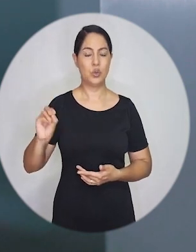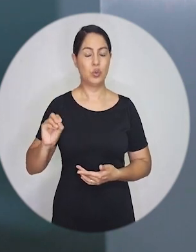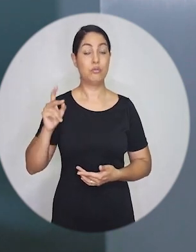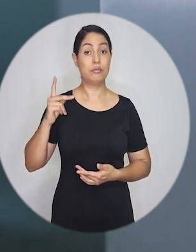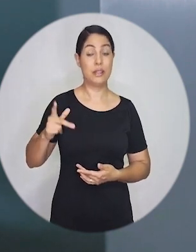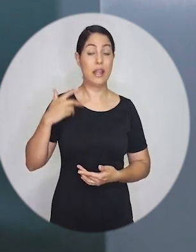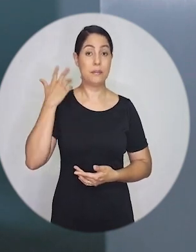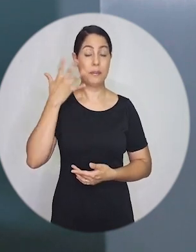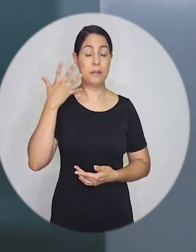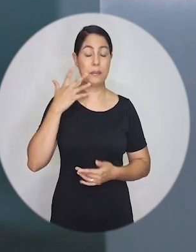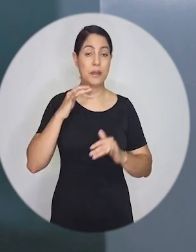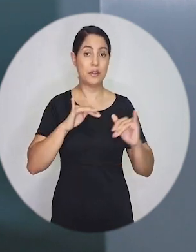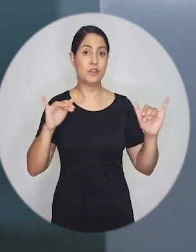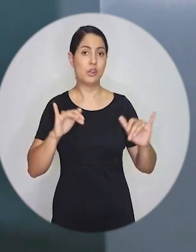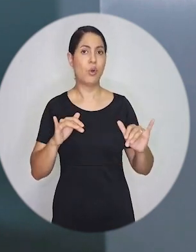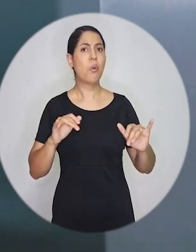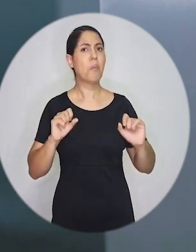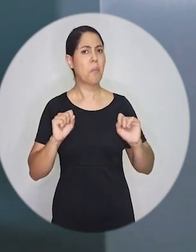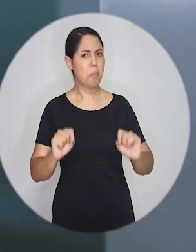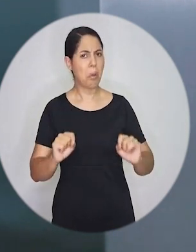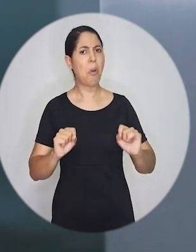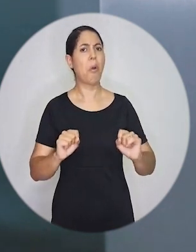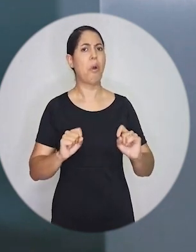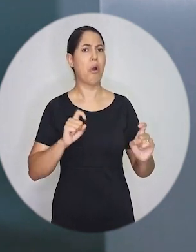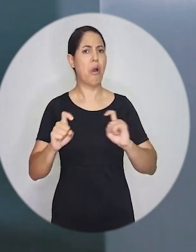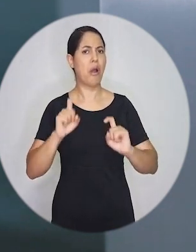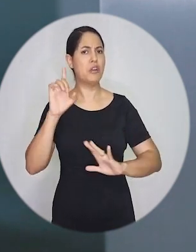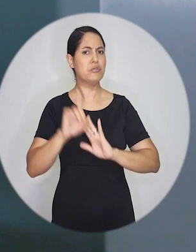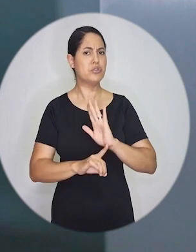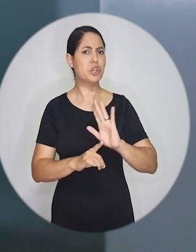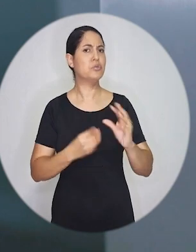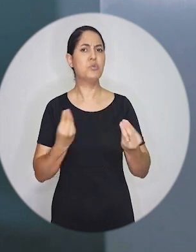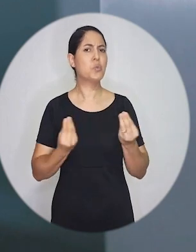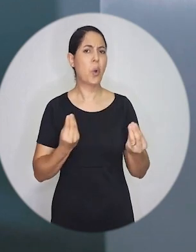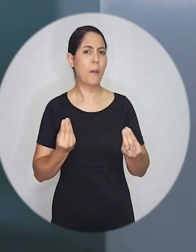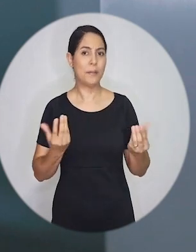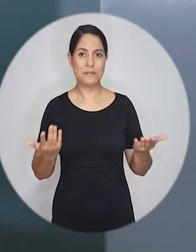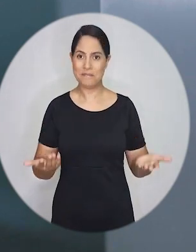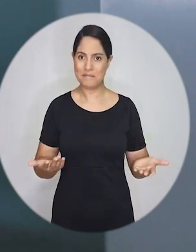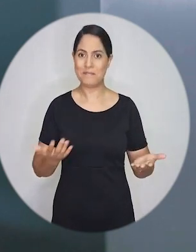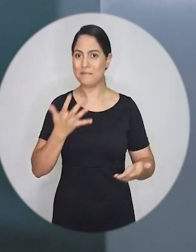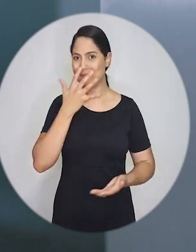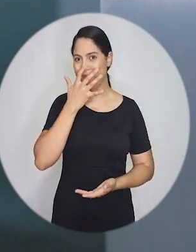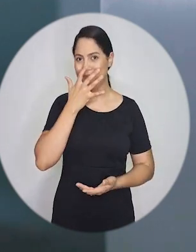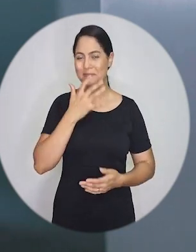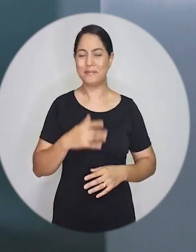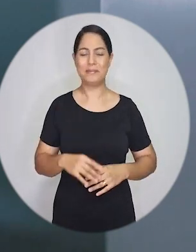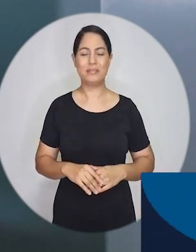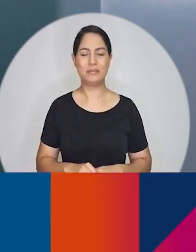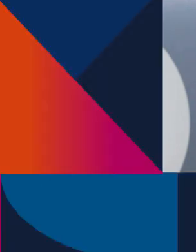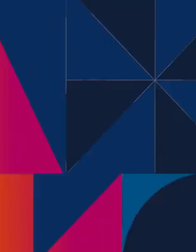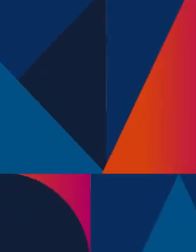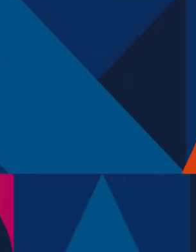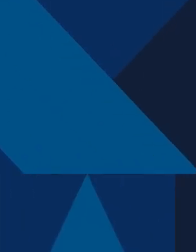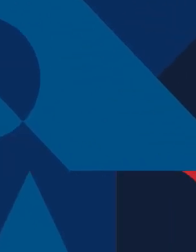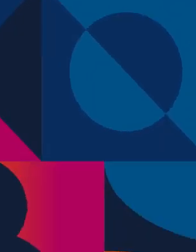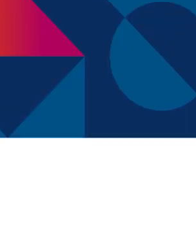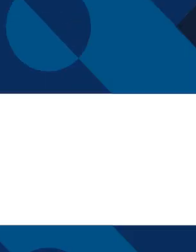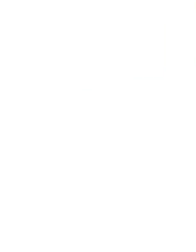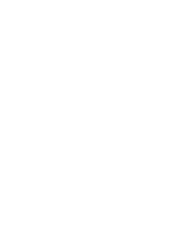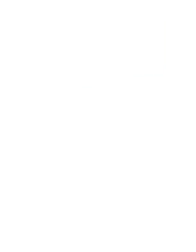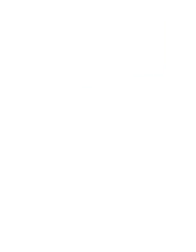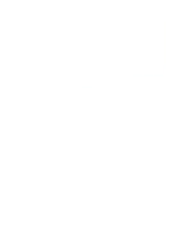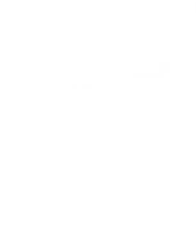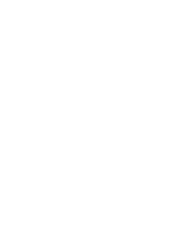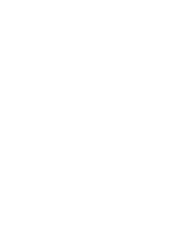OAB Nacional, César Brito. E na ocasião, ele tratou do que é permitido para o direito em reunião. Vamos ver.